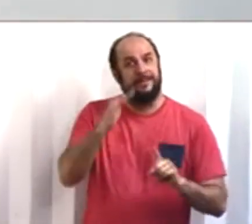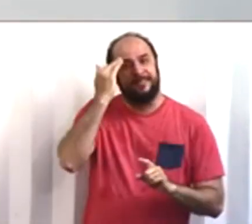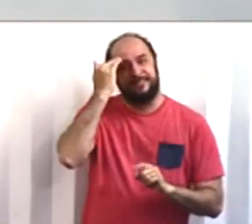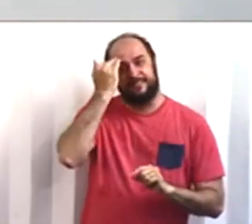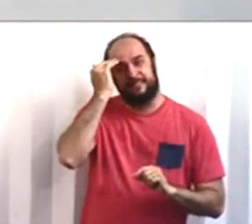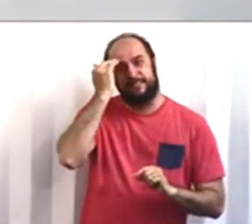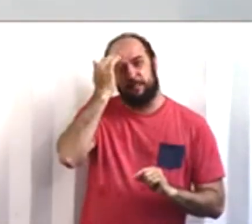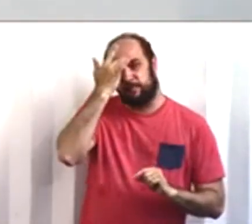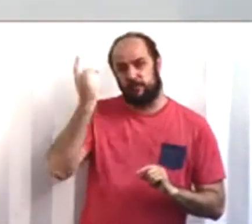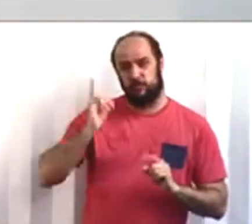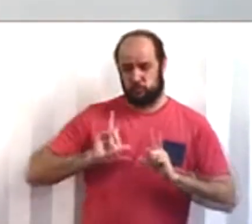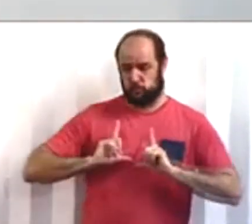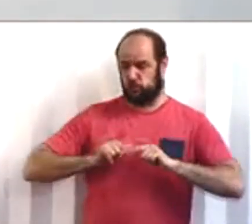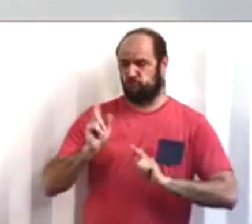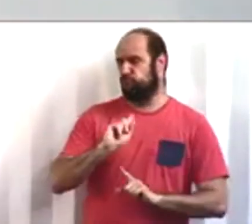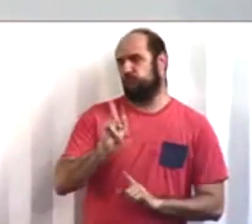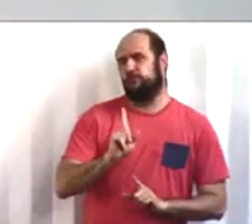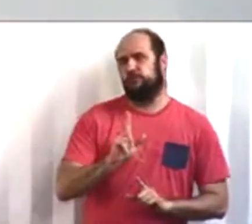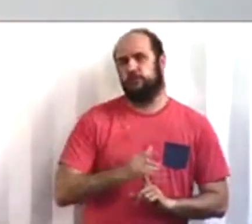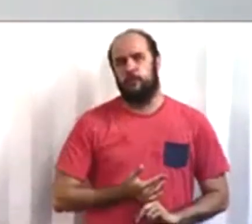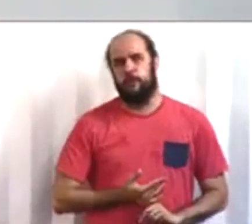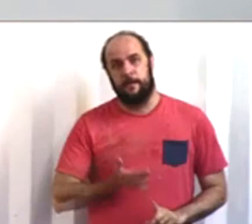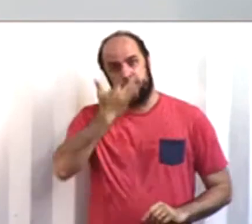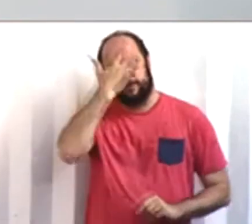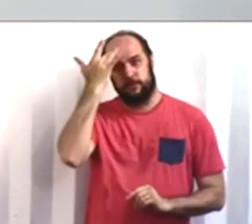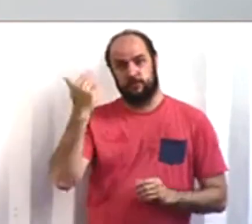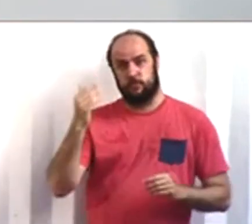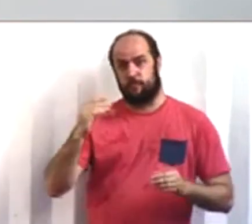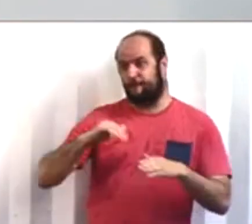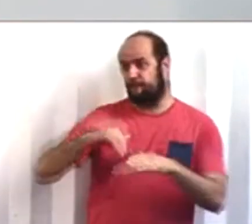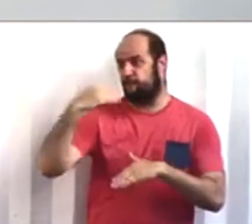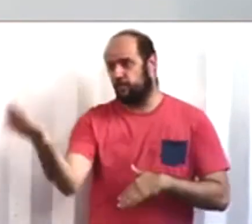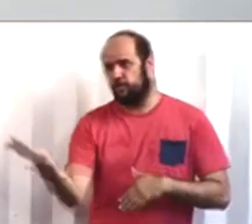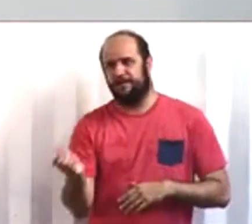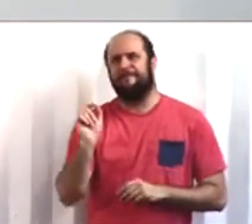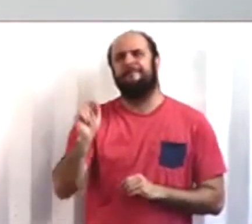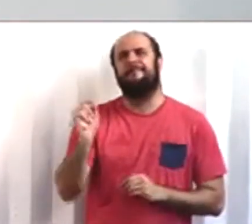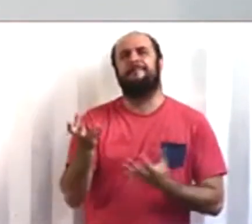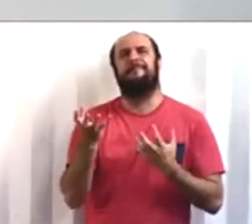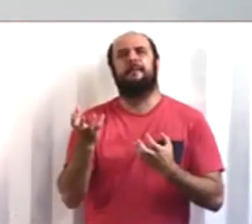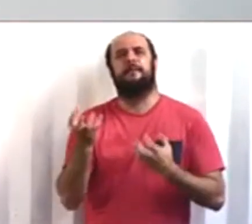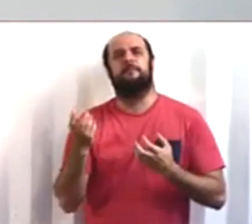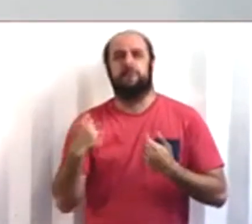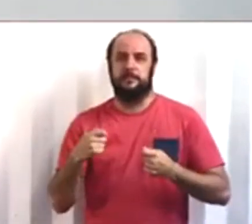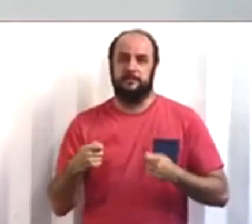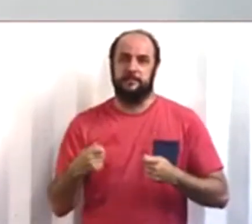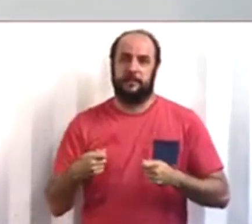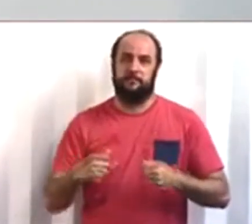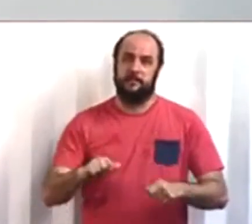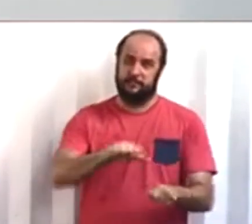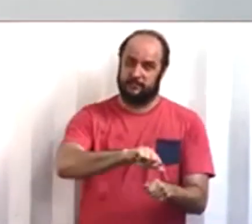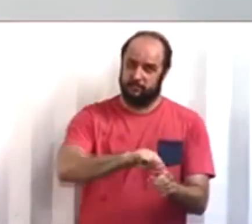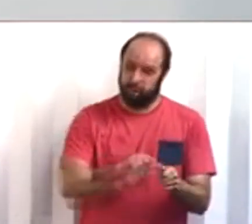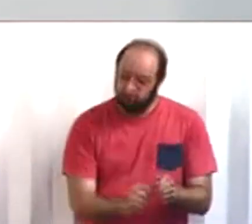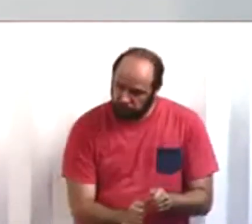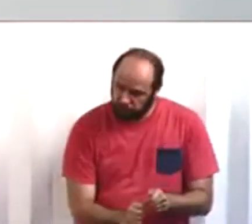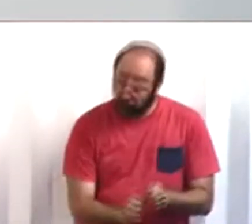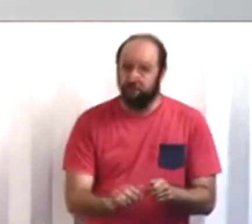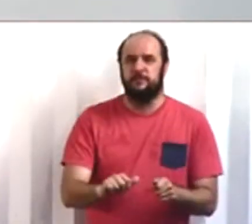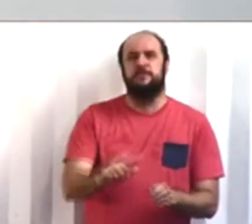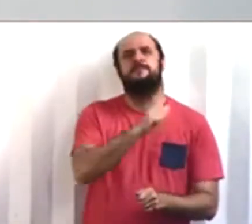para gentios. O que é que um gentio tinha que fazer para ser batizado? Se circuncidar, prestar